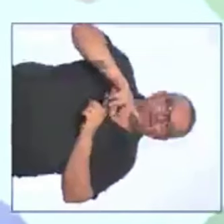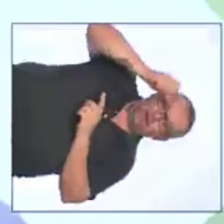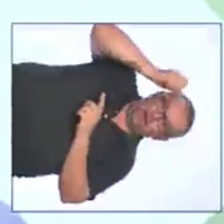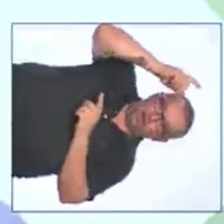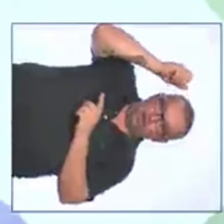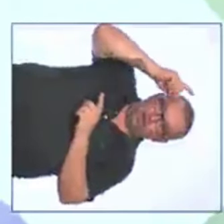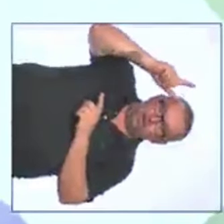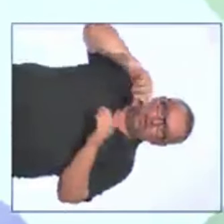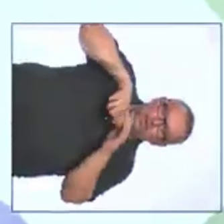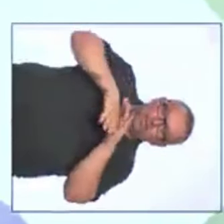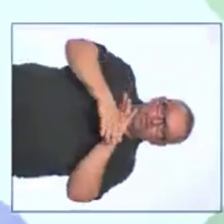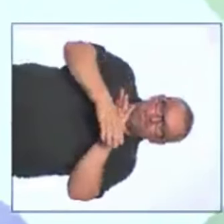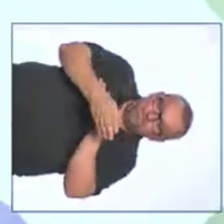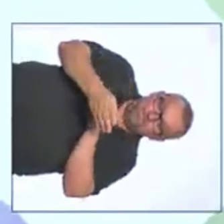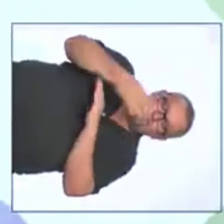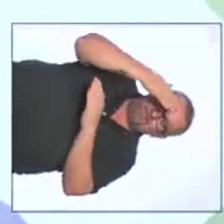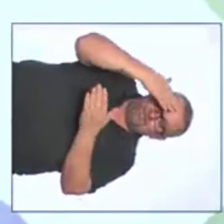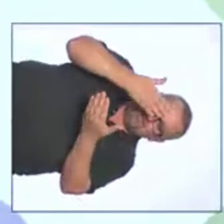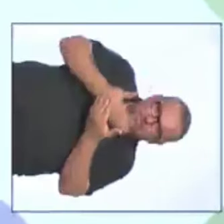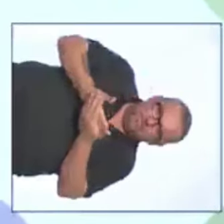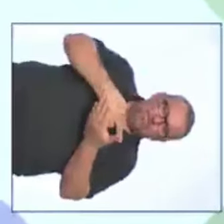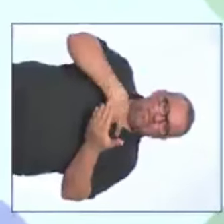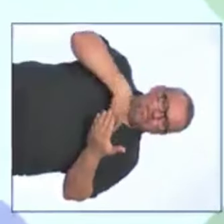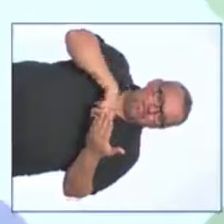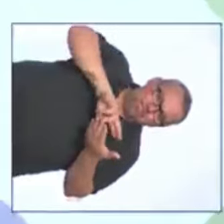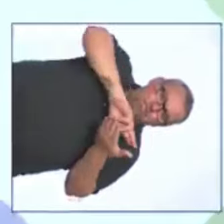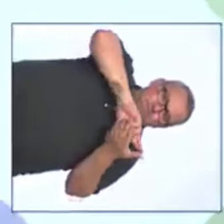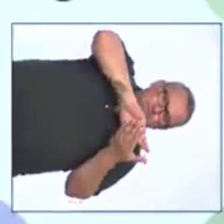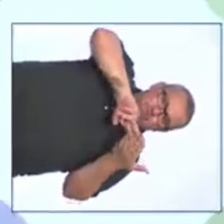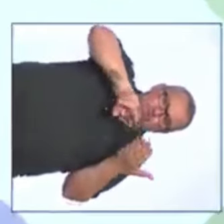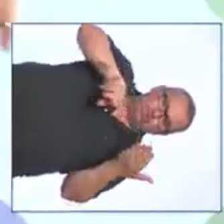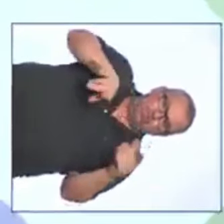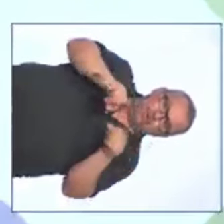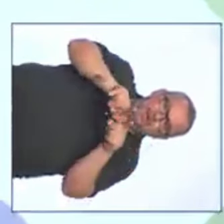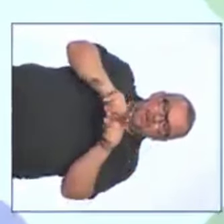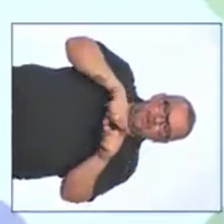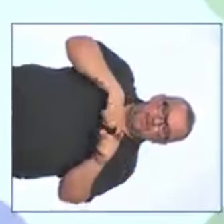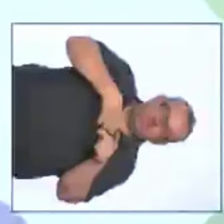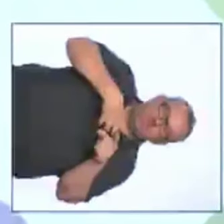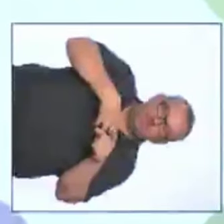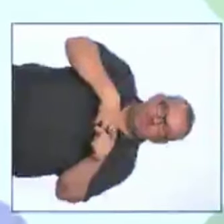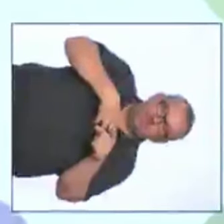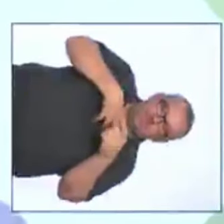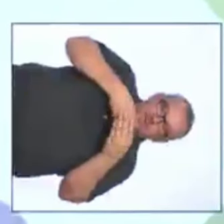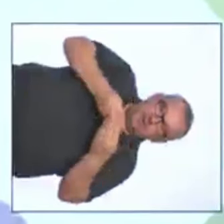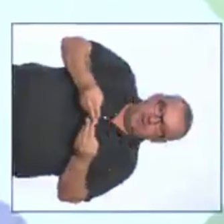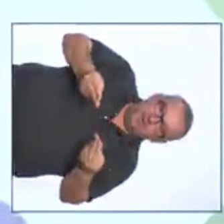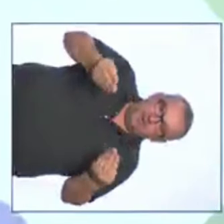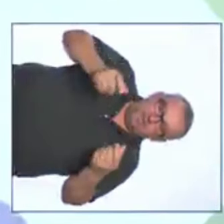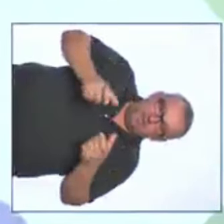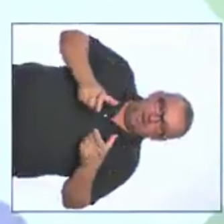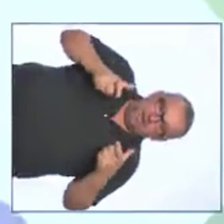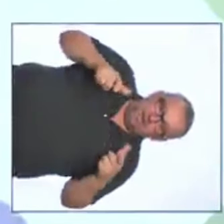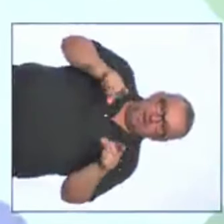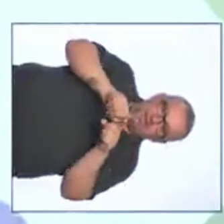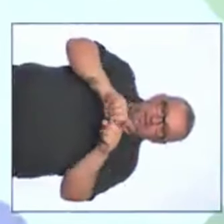hábitos costumes crenças e é claro que por ser uma ciência tão ampla também existem lá as suas